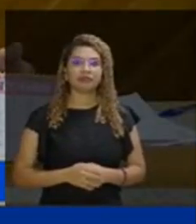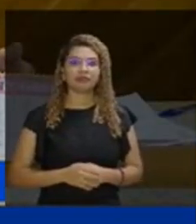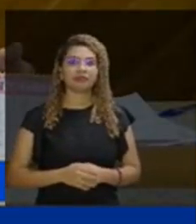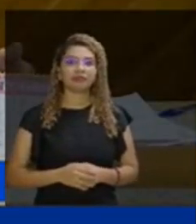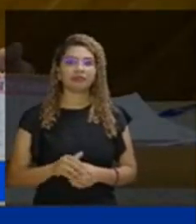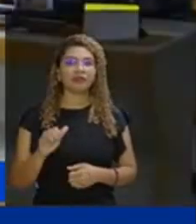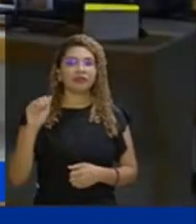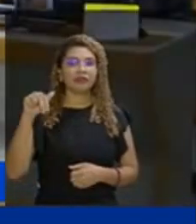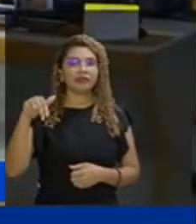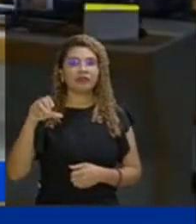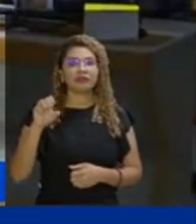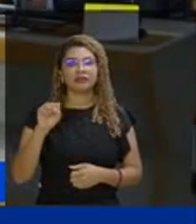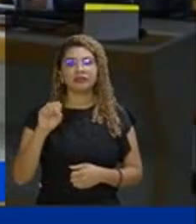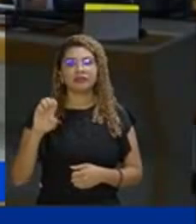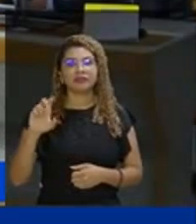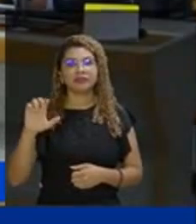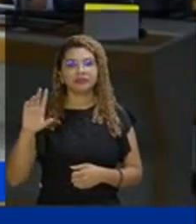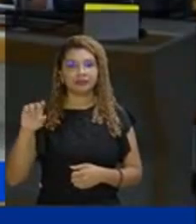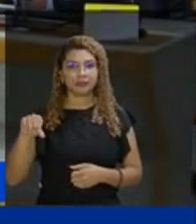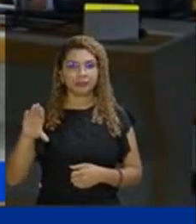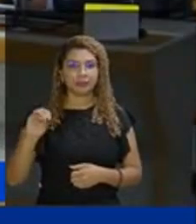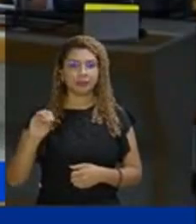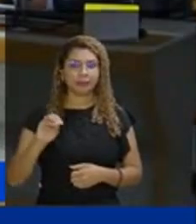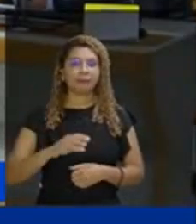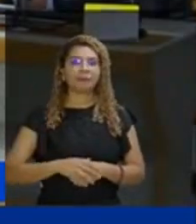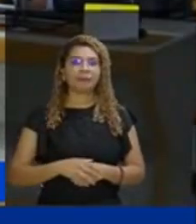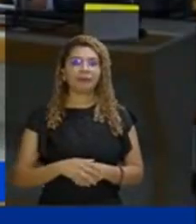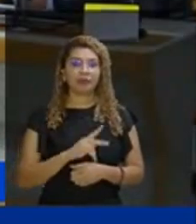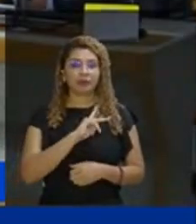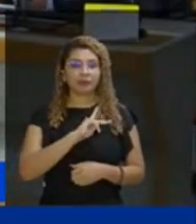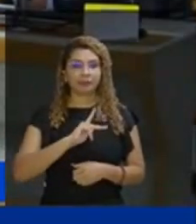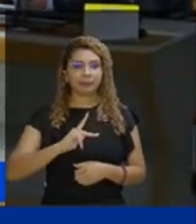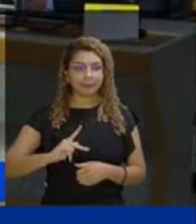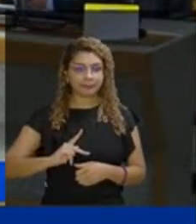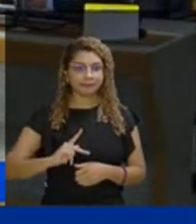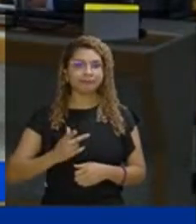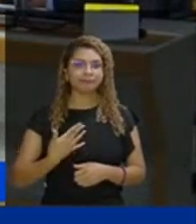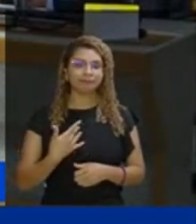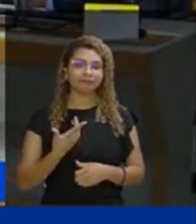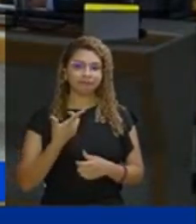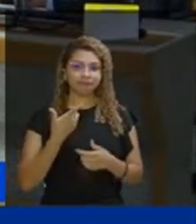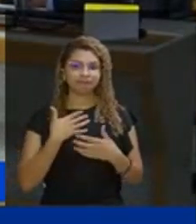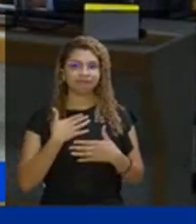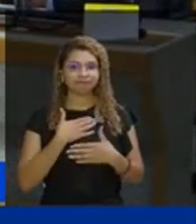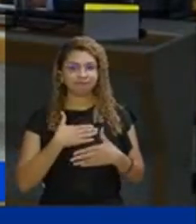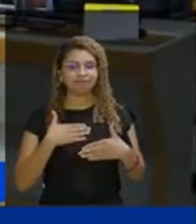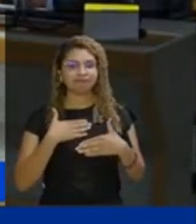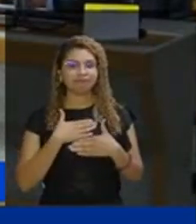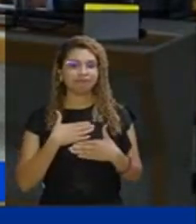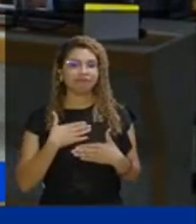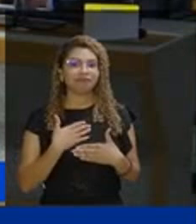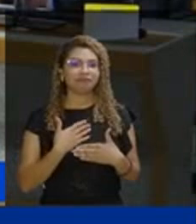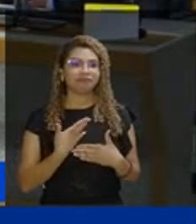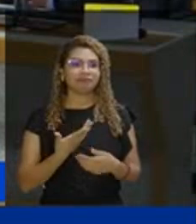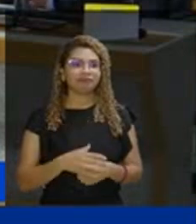Juiz Anselmo Gonçalves. Senhor presidente. Foco na mesa da lateral direita. Fazer coro.